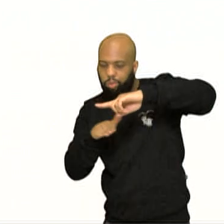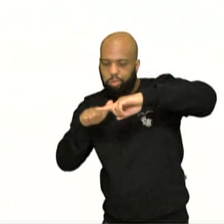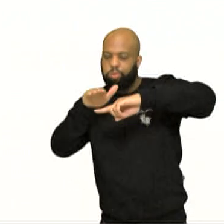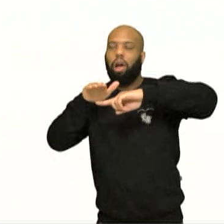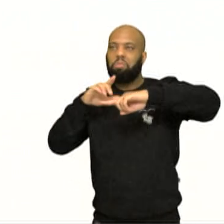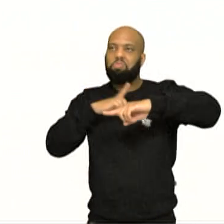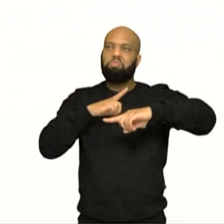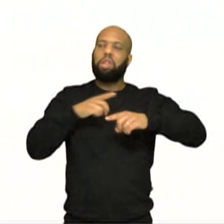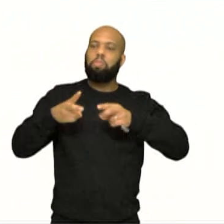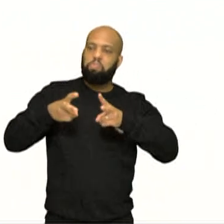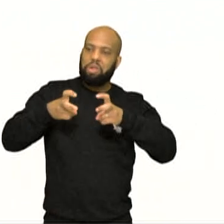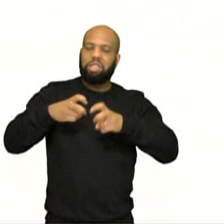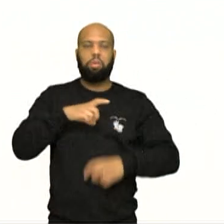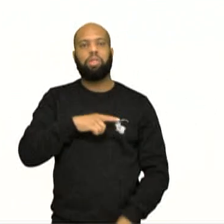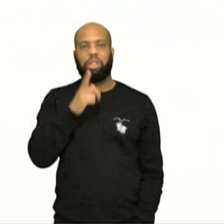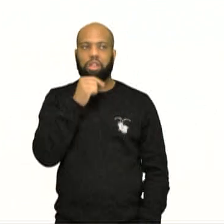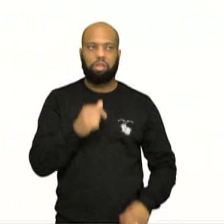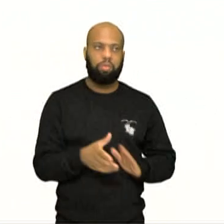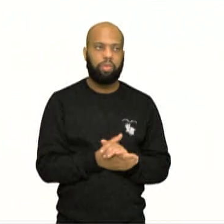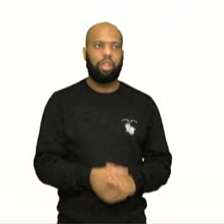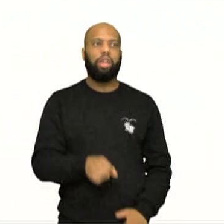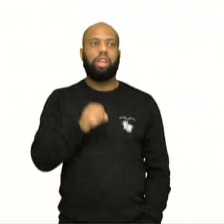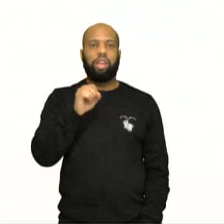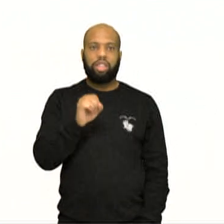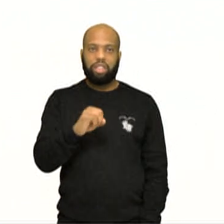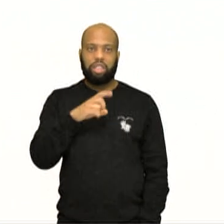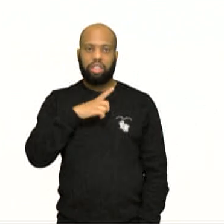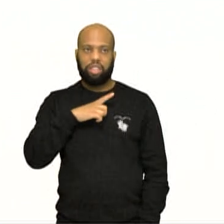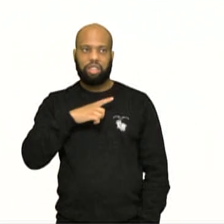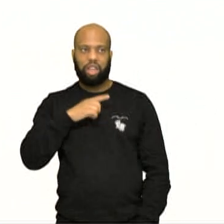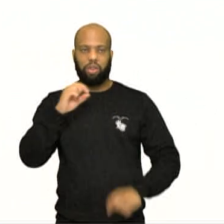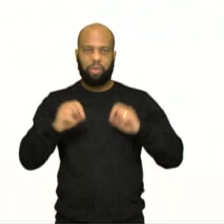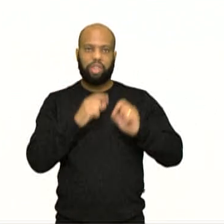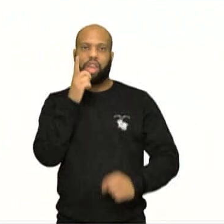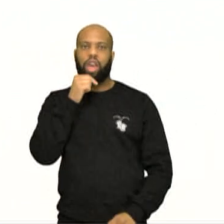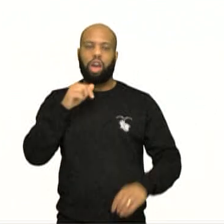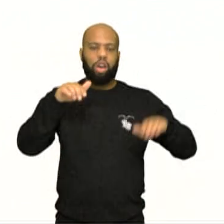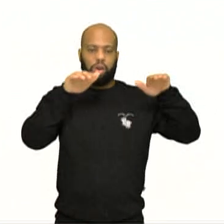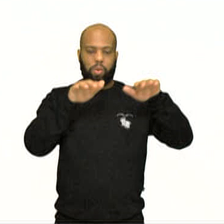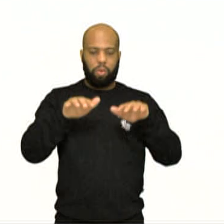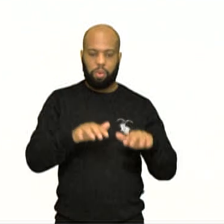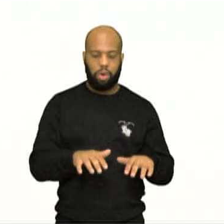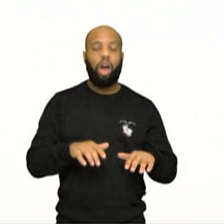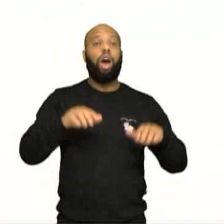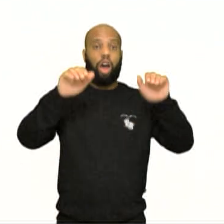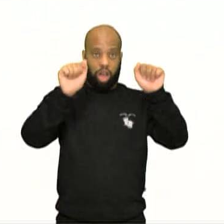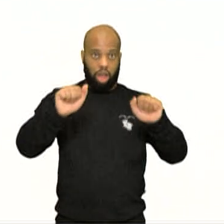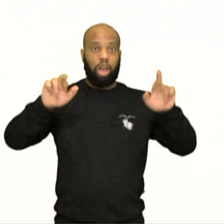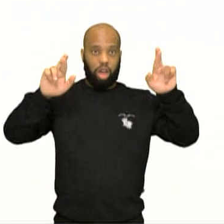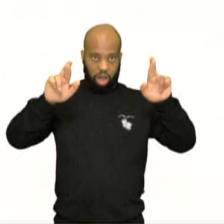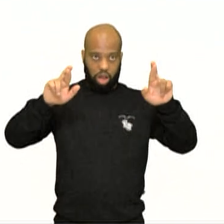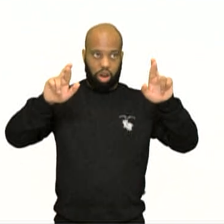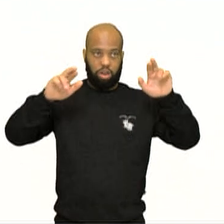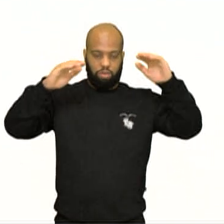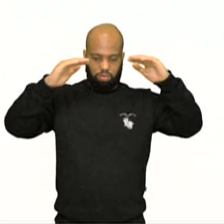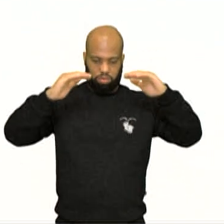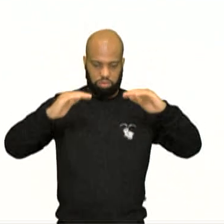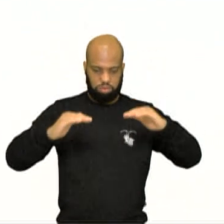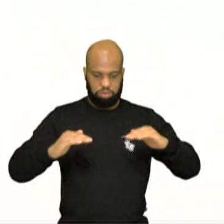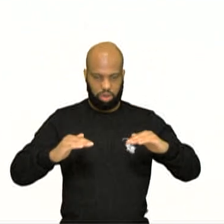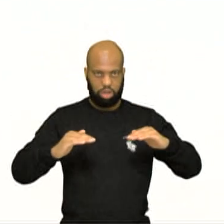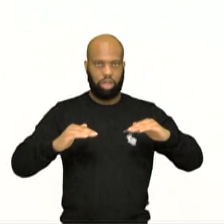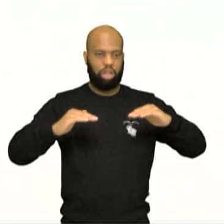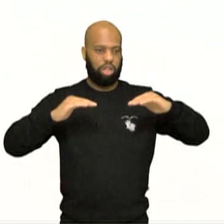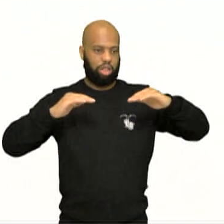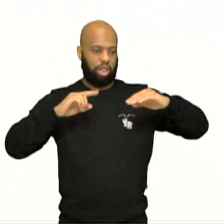meio dielétrico aqui que isola as duas placas. Quando a água baixa, né? É o ar que vai tomar conta ali do isolamento entre as duas placas